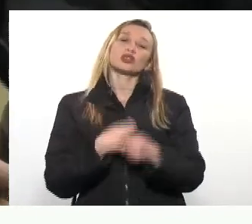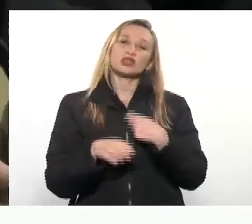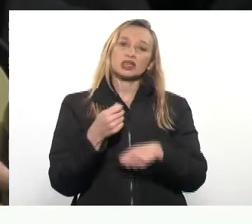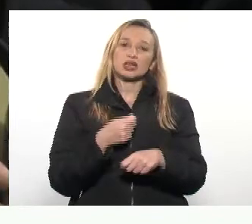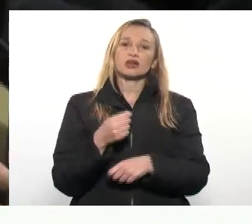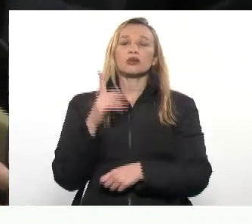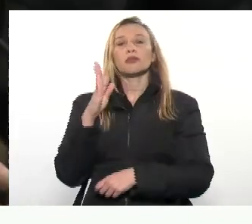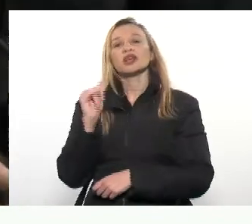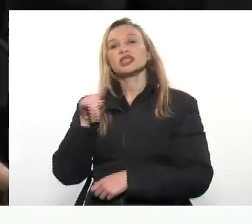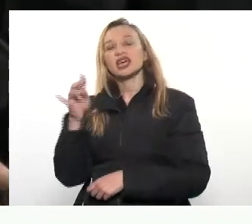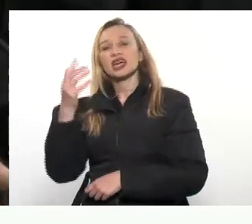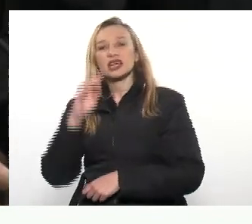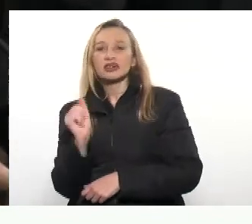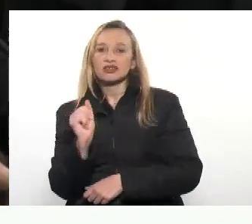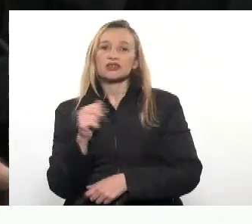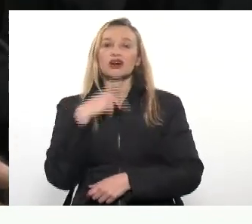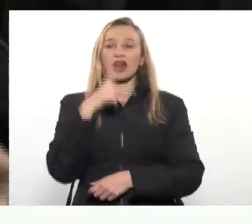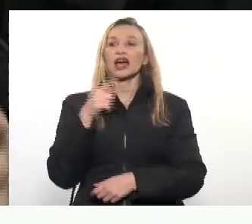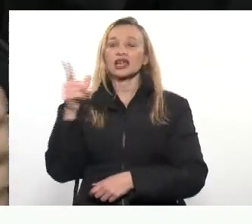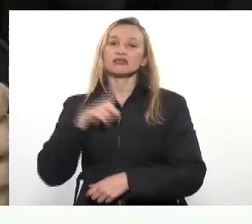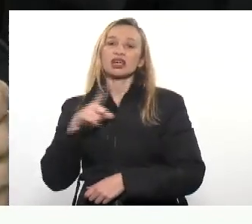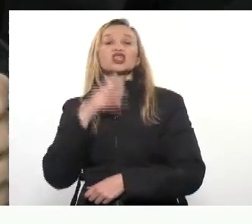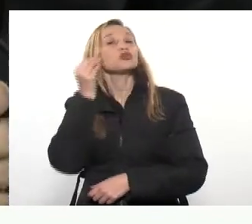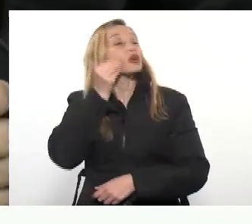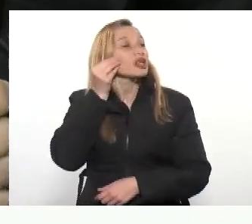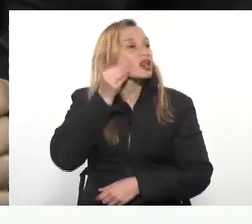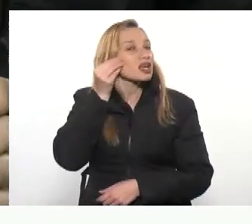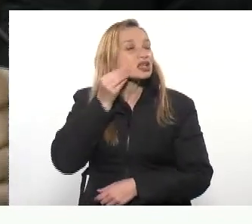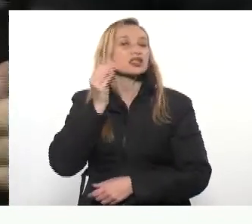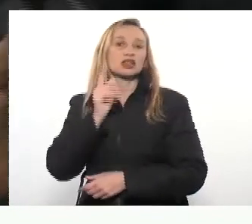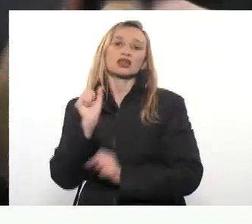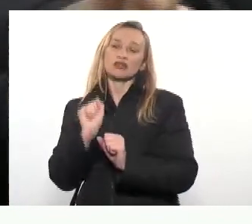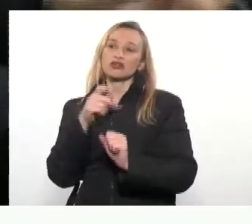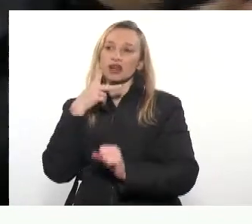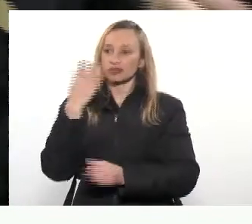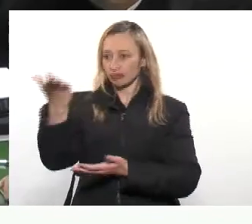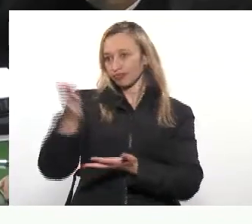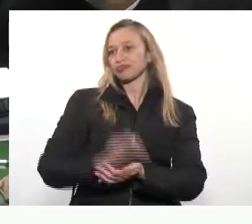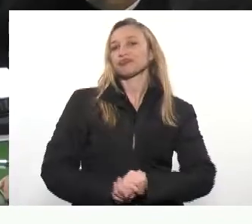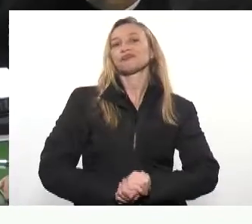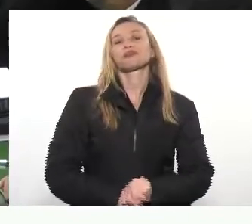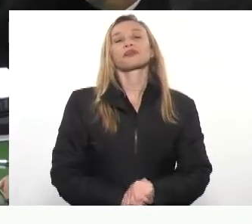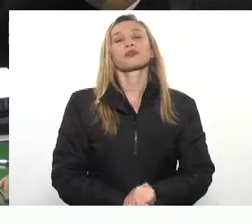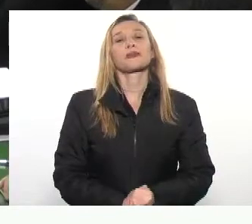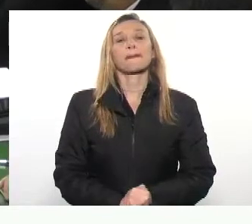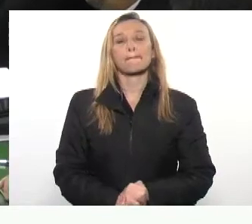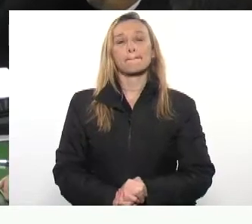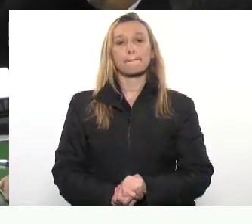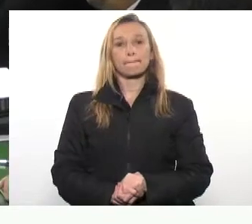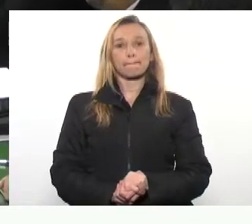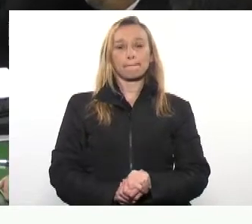larga experiência em tarifa, porque ele trabalhava... Explica aqui, o Bandeira, fala o senhor.